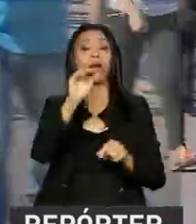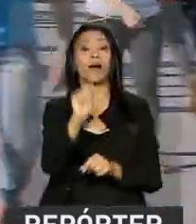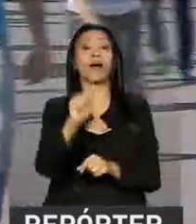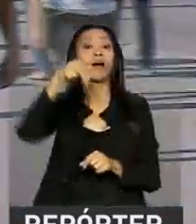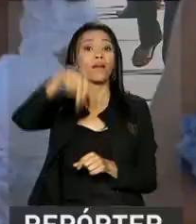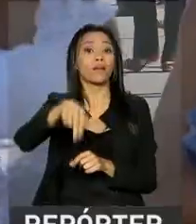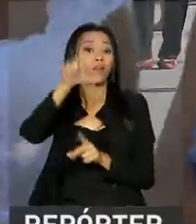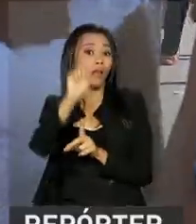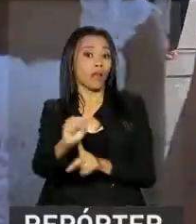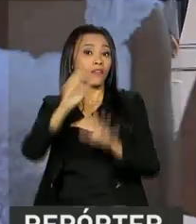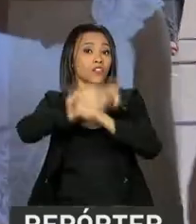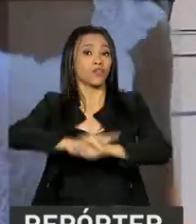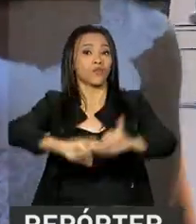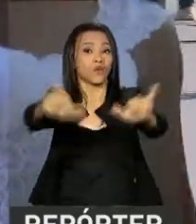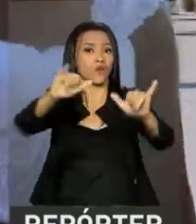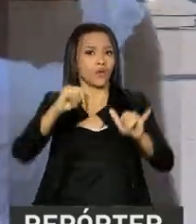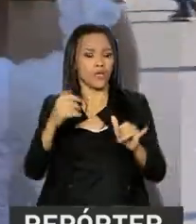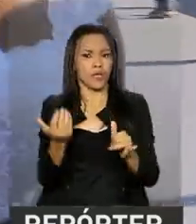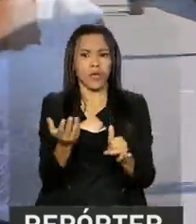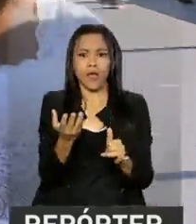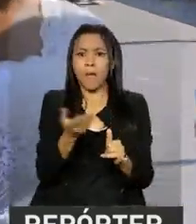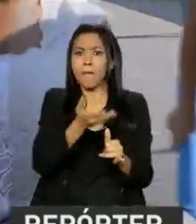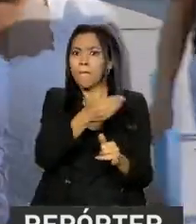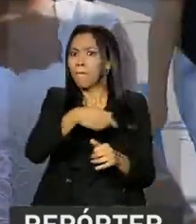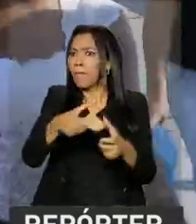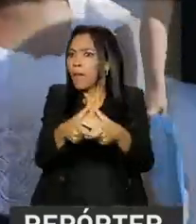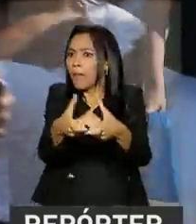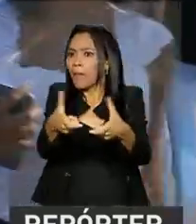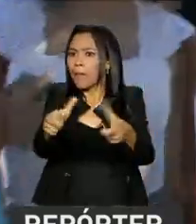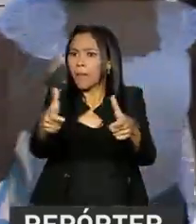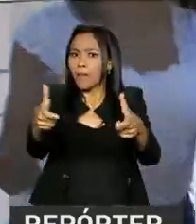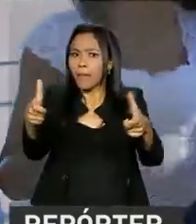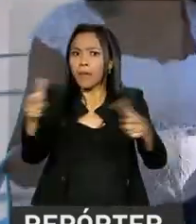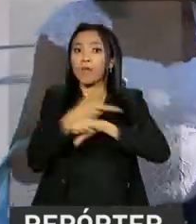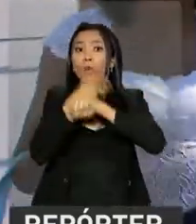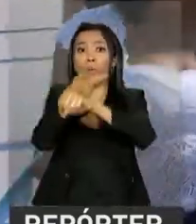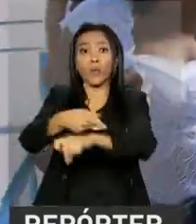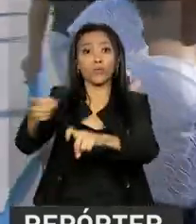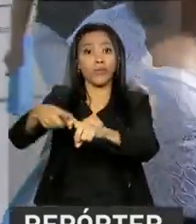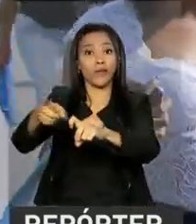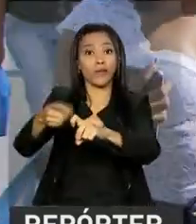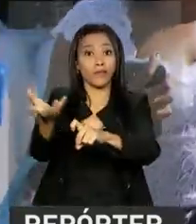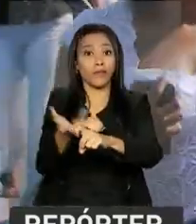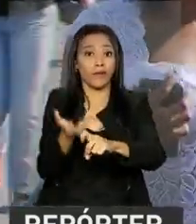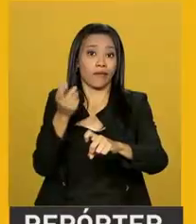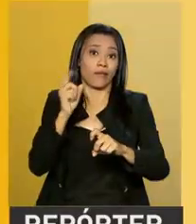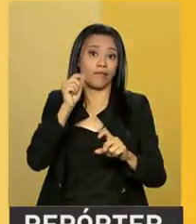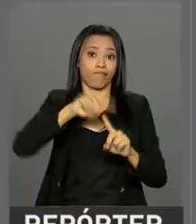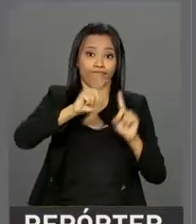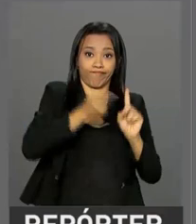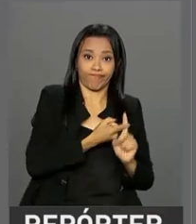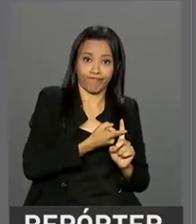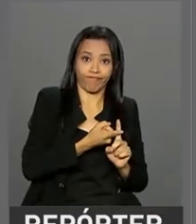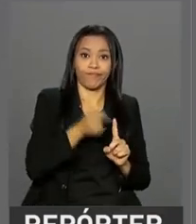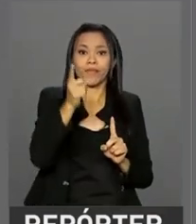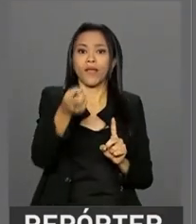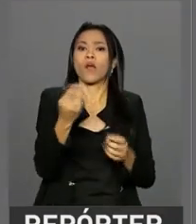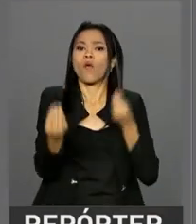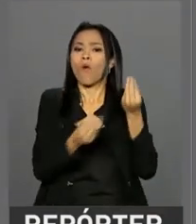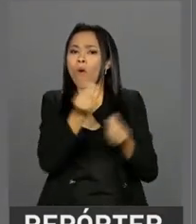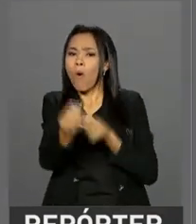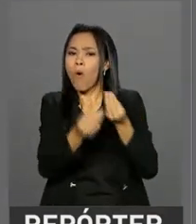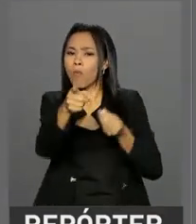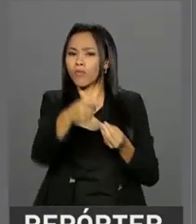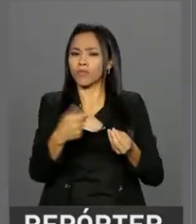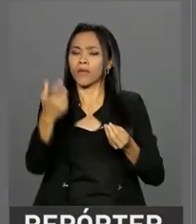Sanitária revela que vem aumentando o número de brasileiros que buscam ajuda médica na hora de ter filhos. Para fazer a reprodução